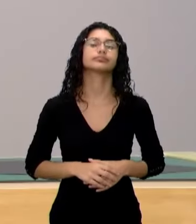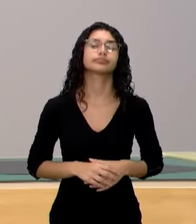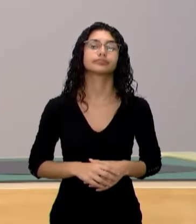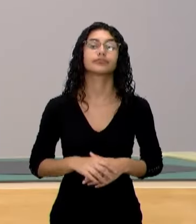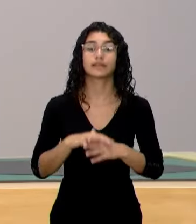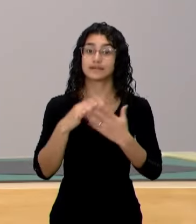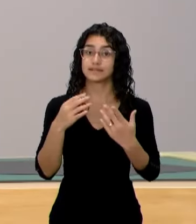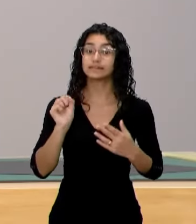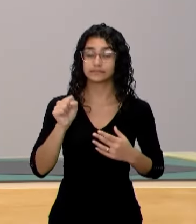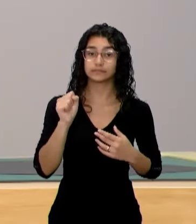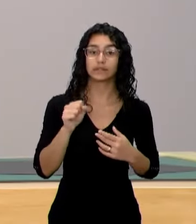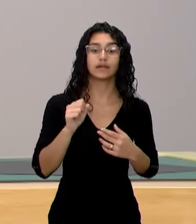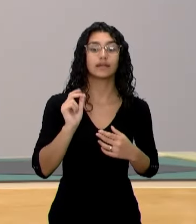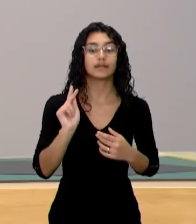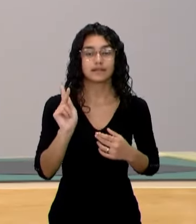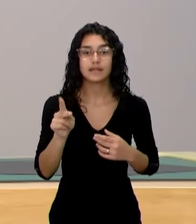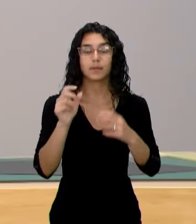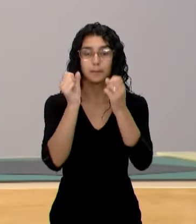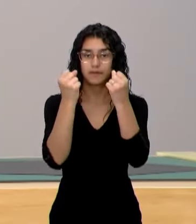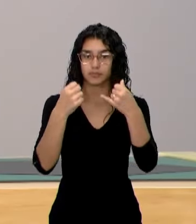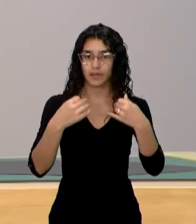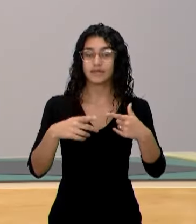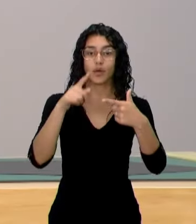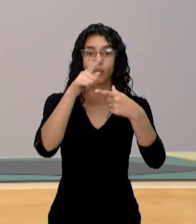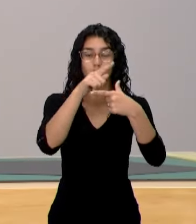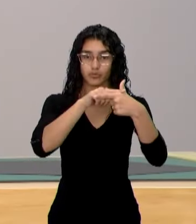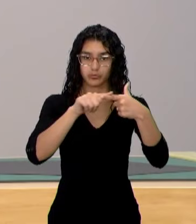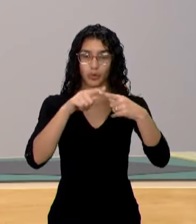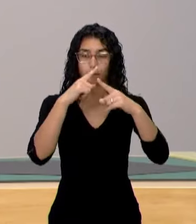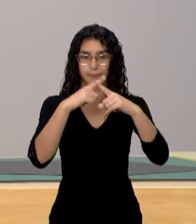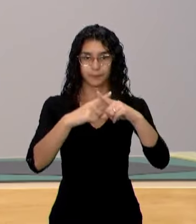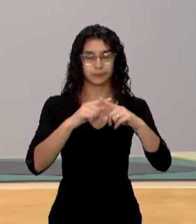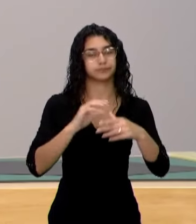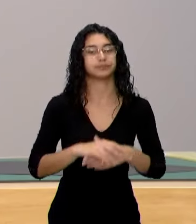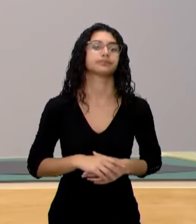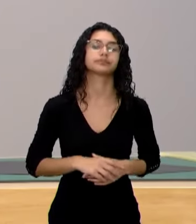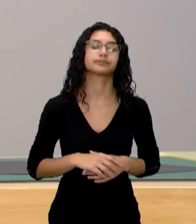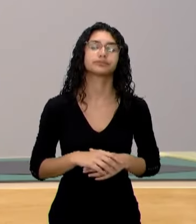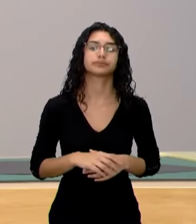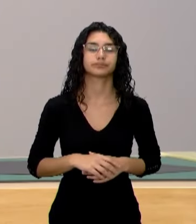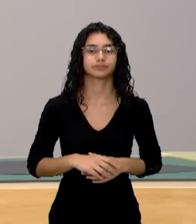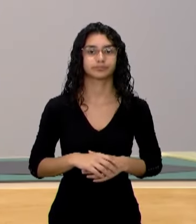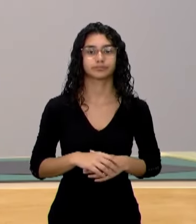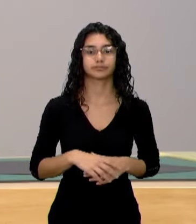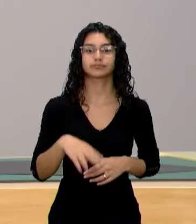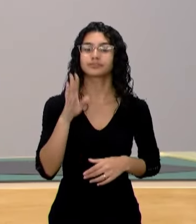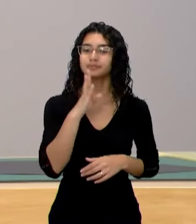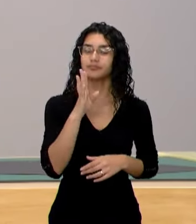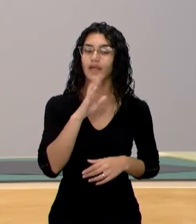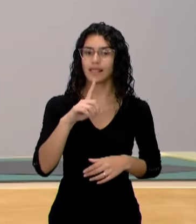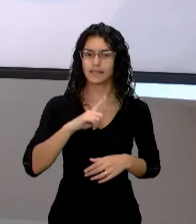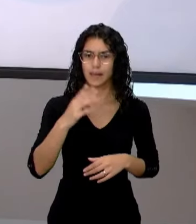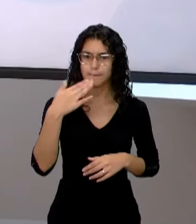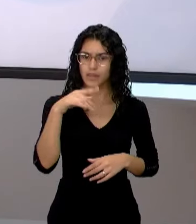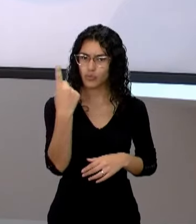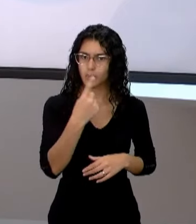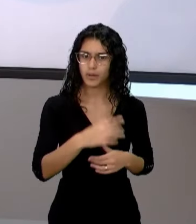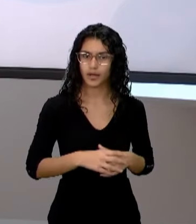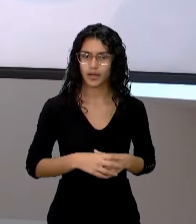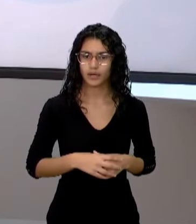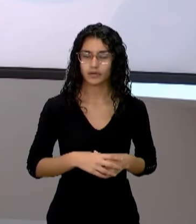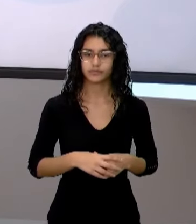o tratamento é sempre de multiplicação ou divisão. Sim. Nunca soma e subtração, tá bom, gente? Exatamente. É isso aí. Muito bom. Tem mais uma, né, Vivi? Tem mais